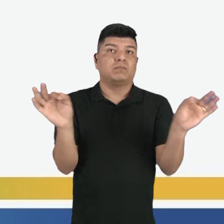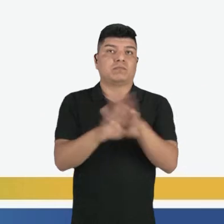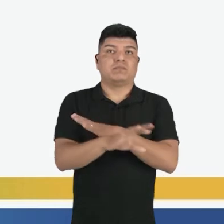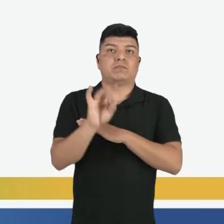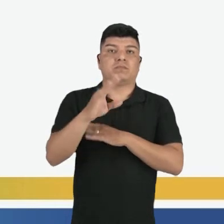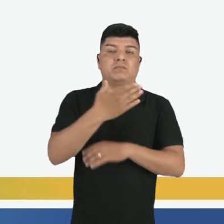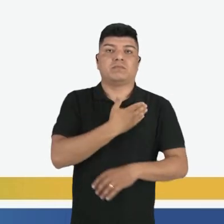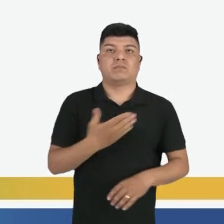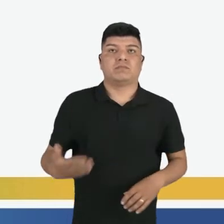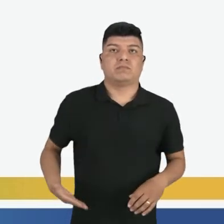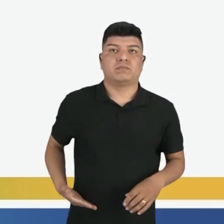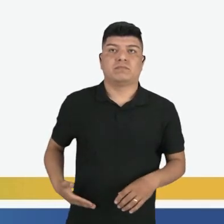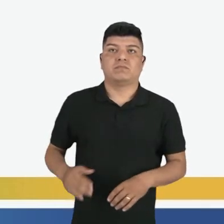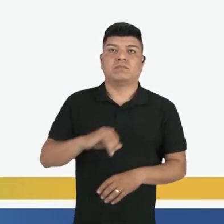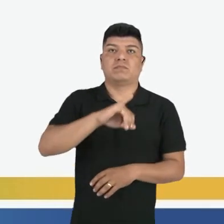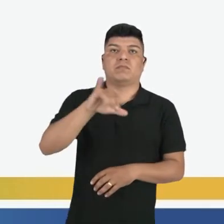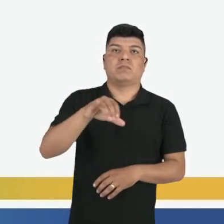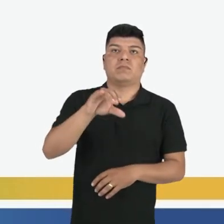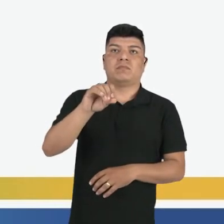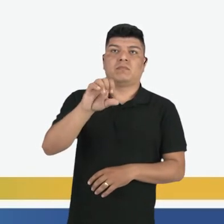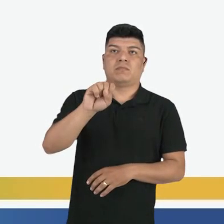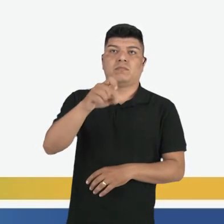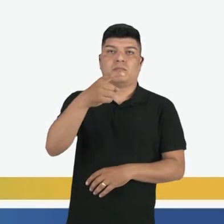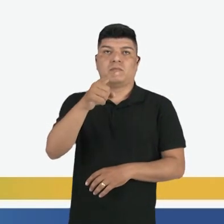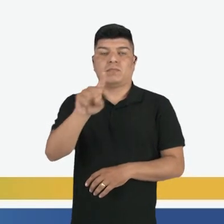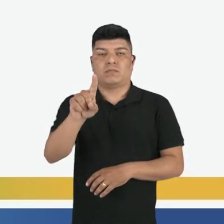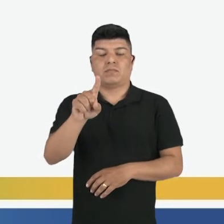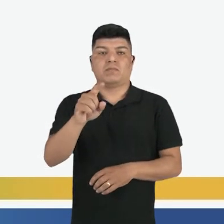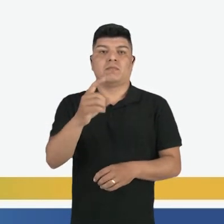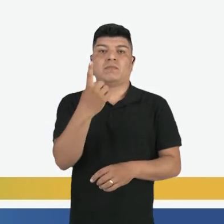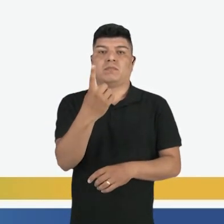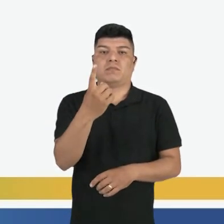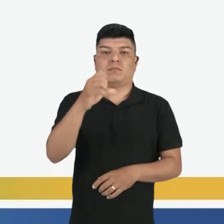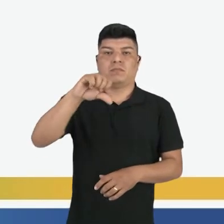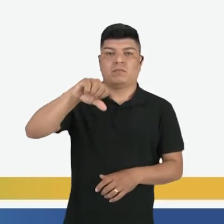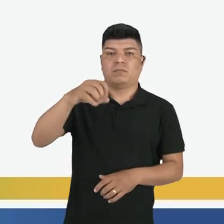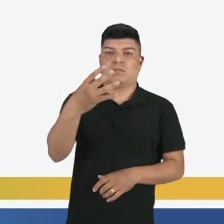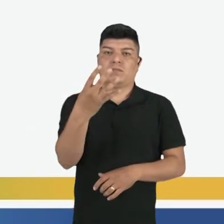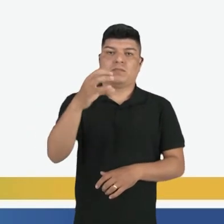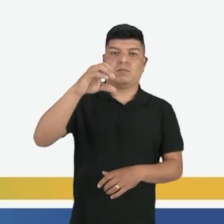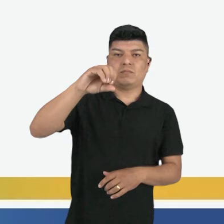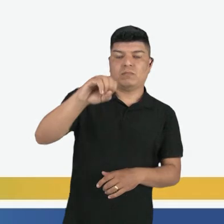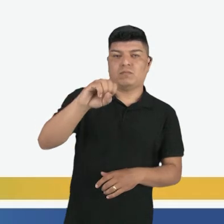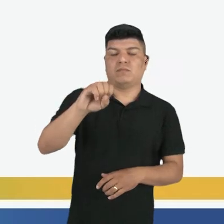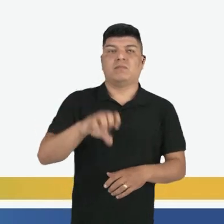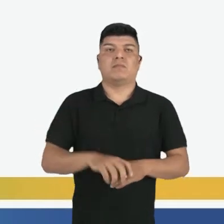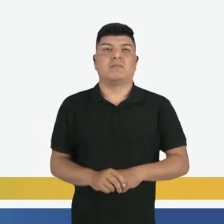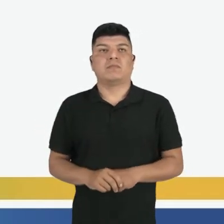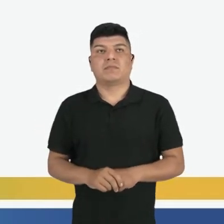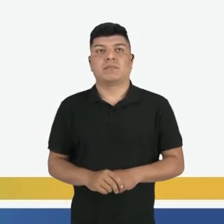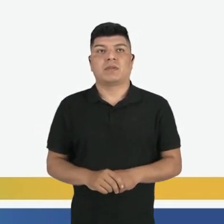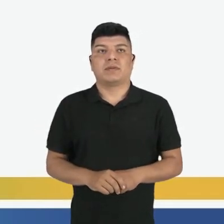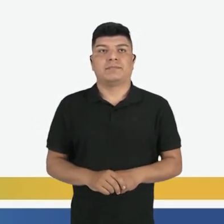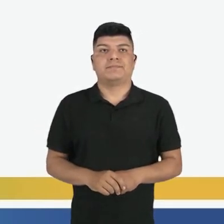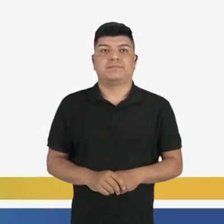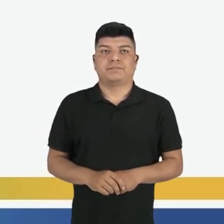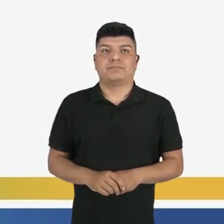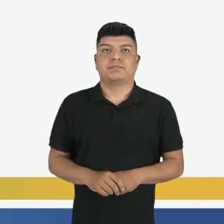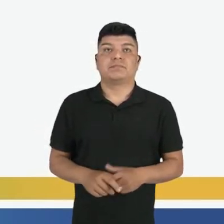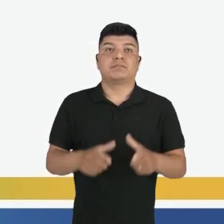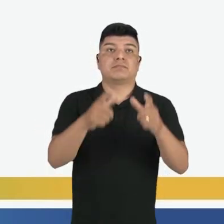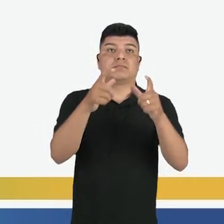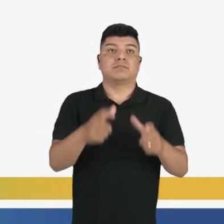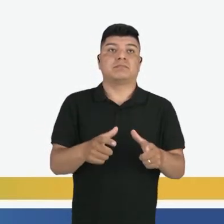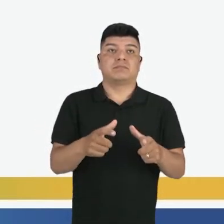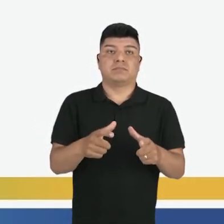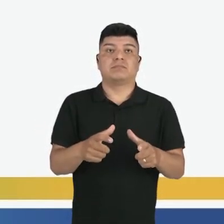no governo de José Guiomar dos Santos em 1948. E o Museu da Borracha, que é um espaço cultural